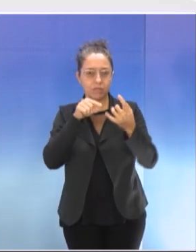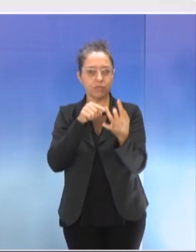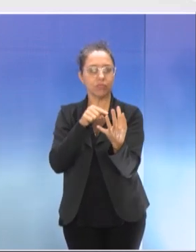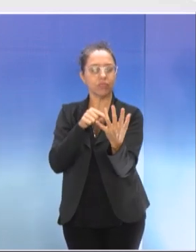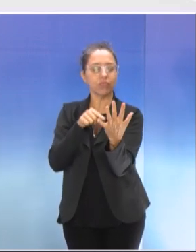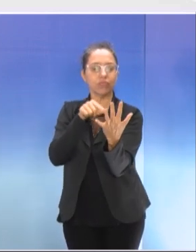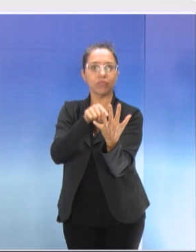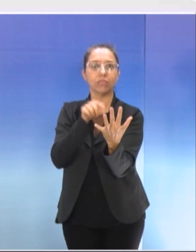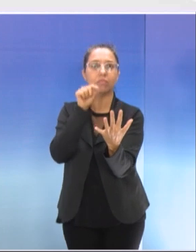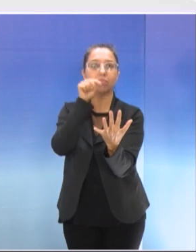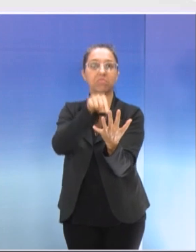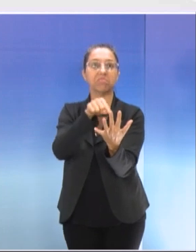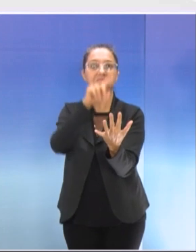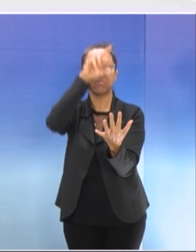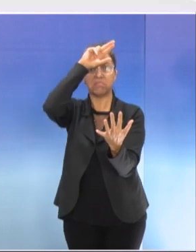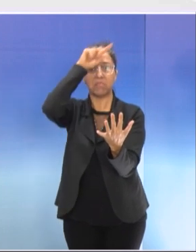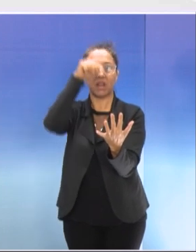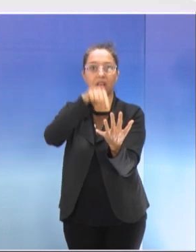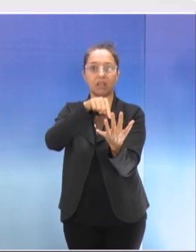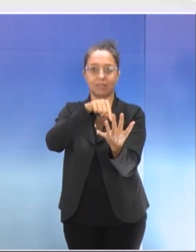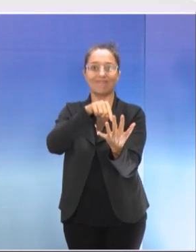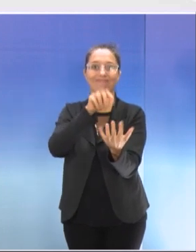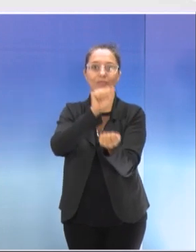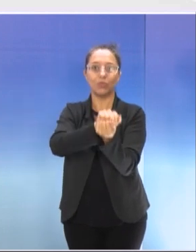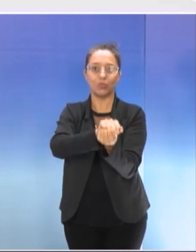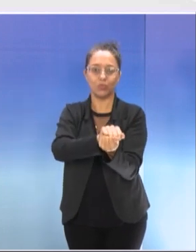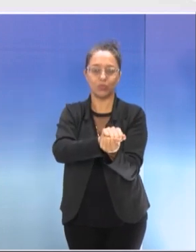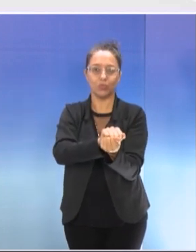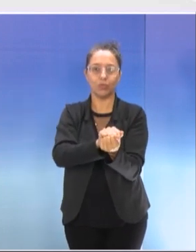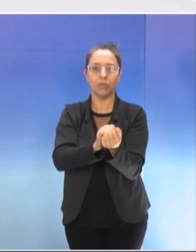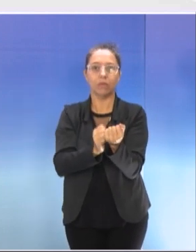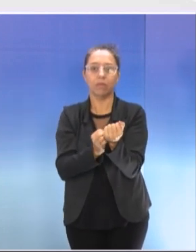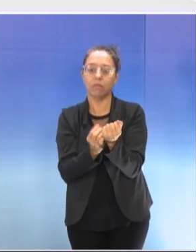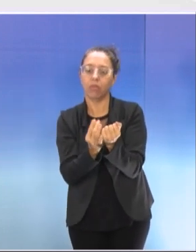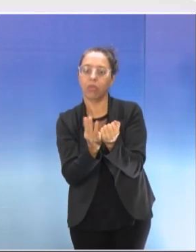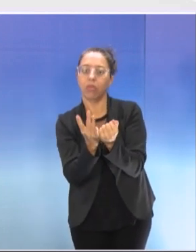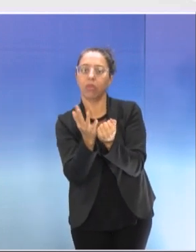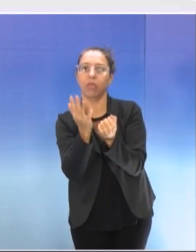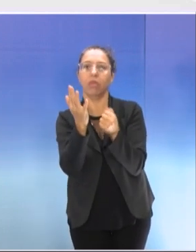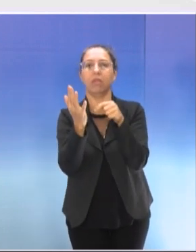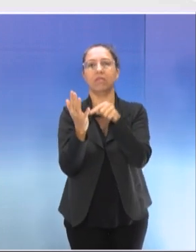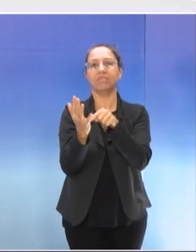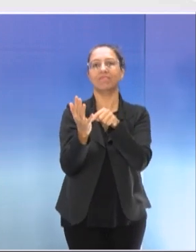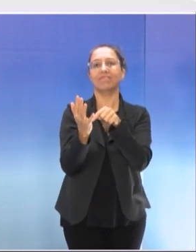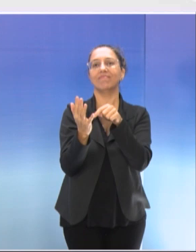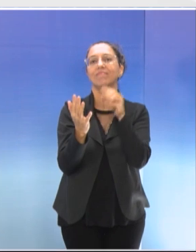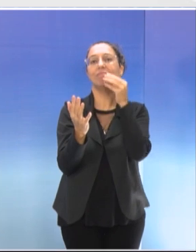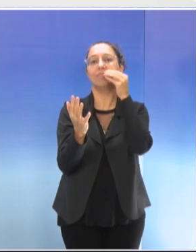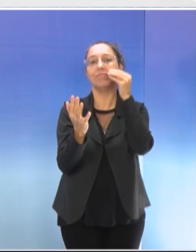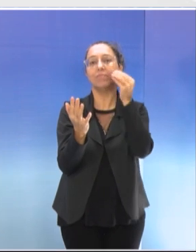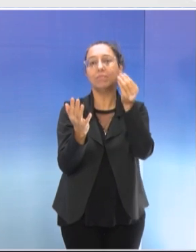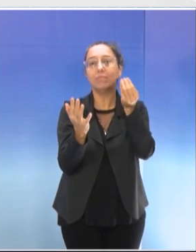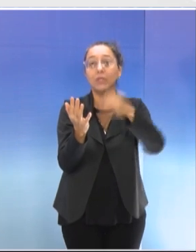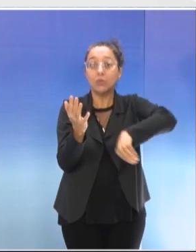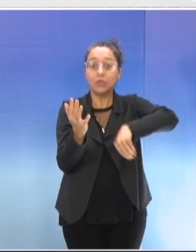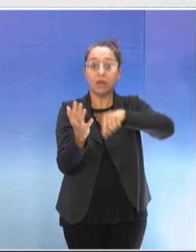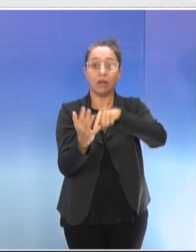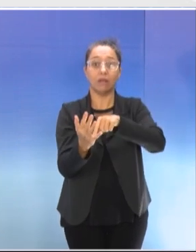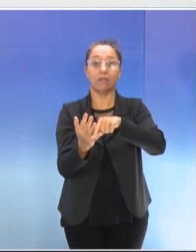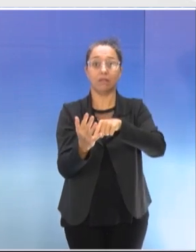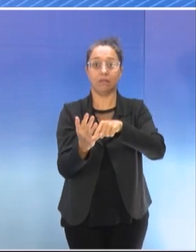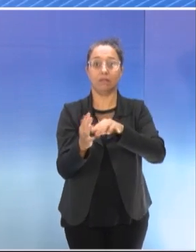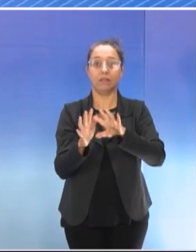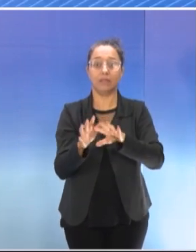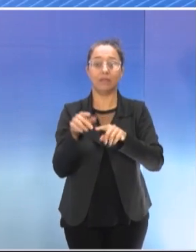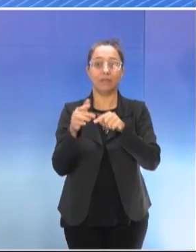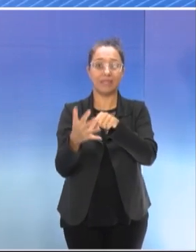Só que junto com essa planta estava crescendo uma erva daninha e essa erva daninha não estava sendo